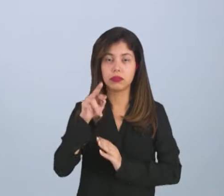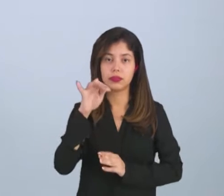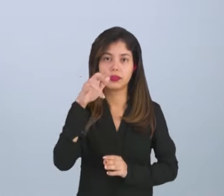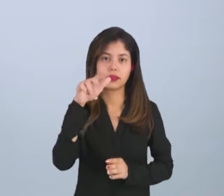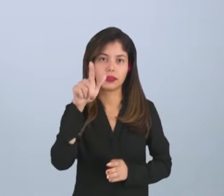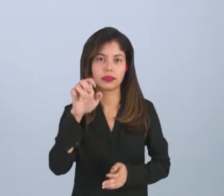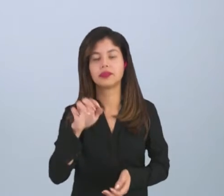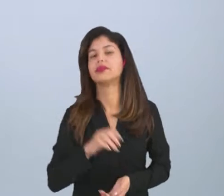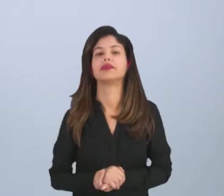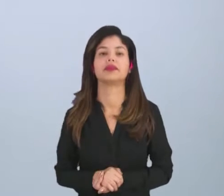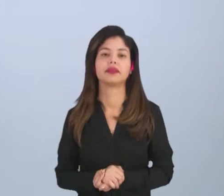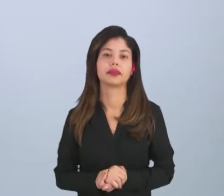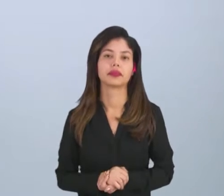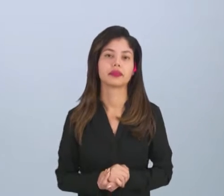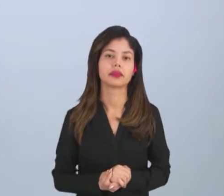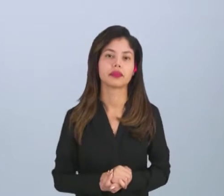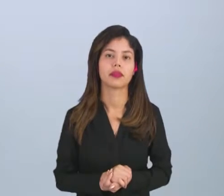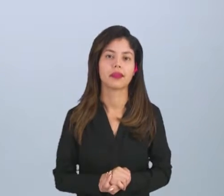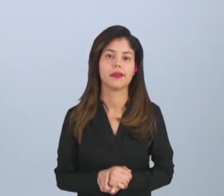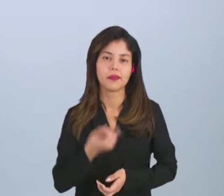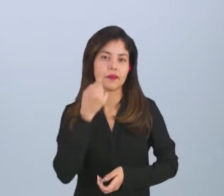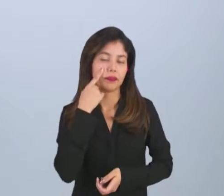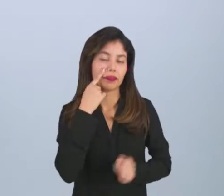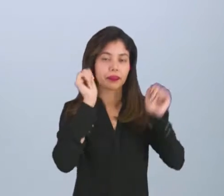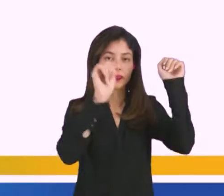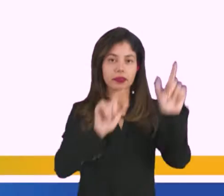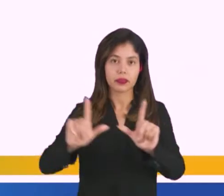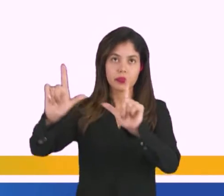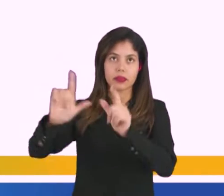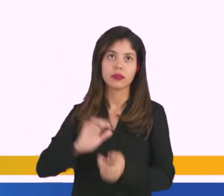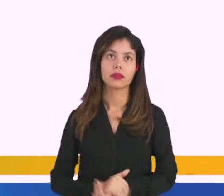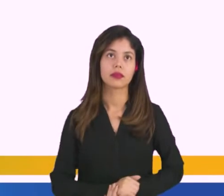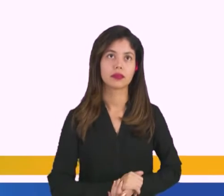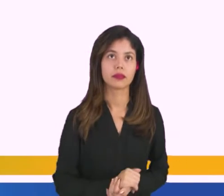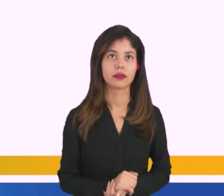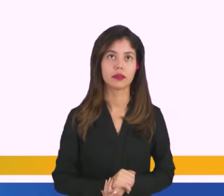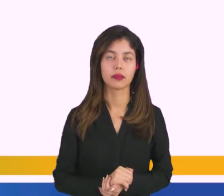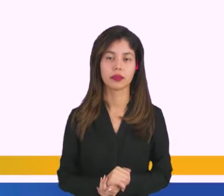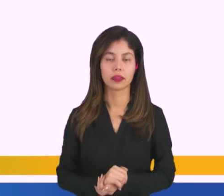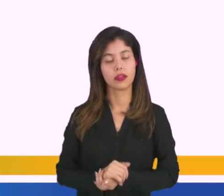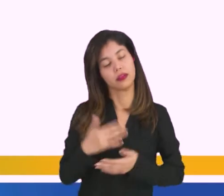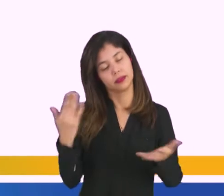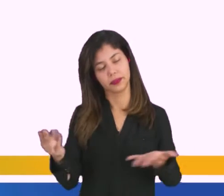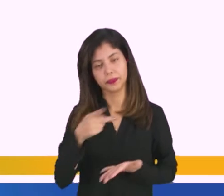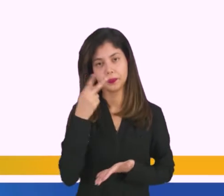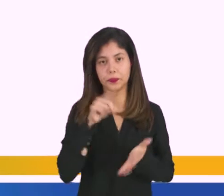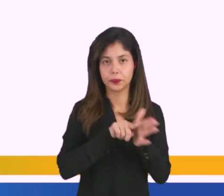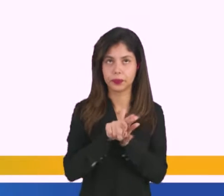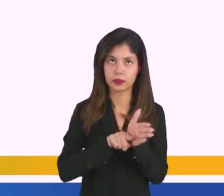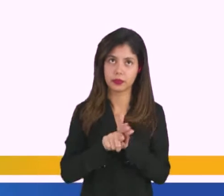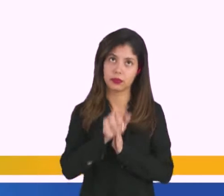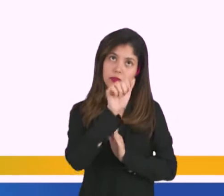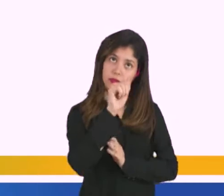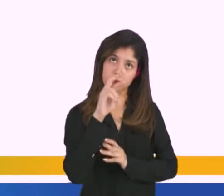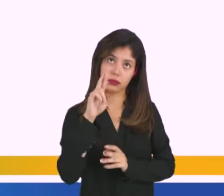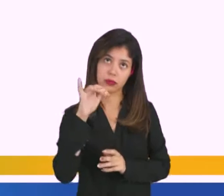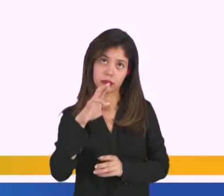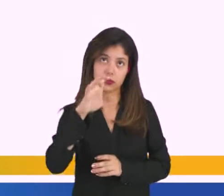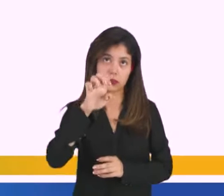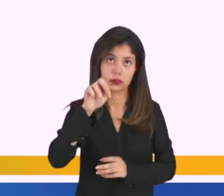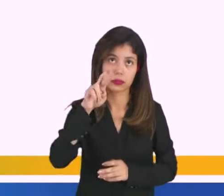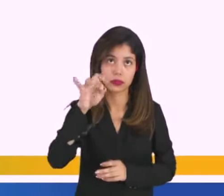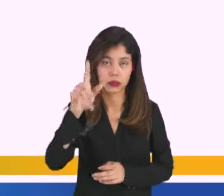amostragem. Então, confere comigo aí na sua telinha. Então, falando de pesquisa amostral e